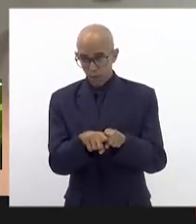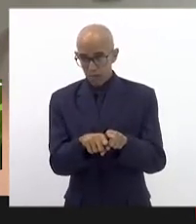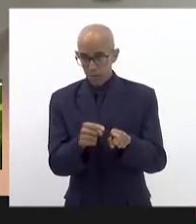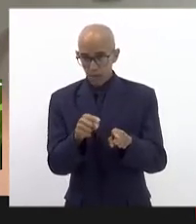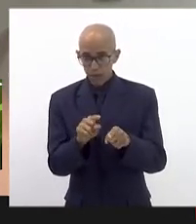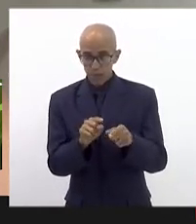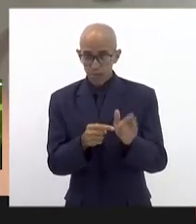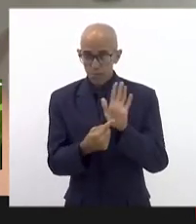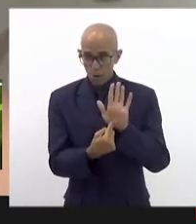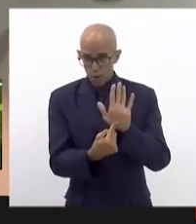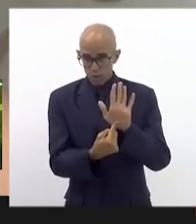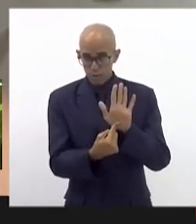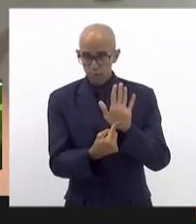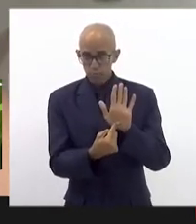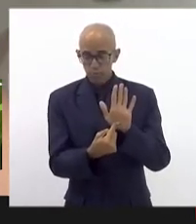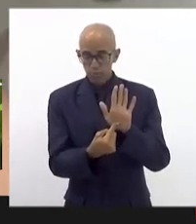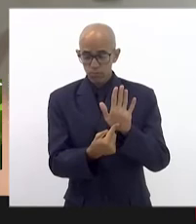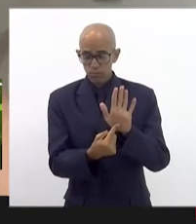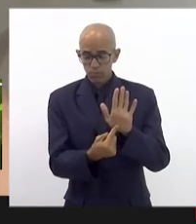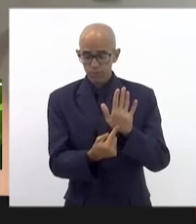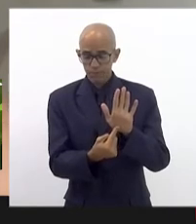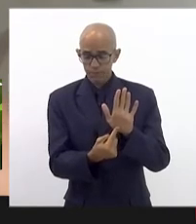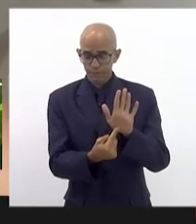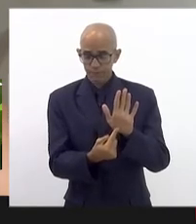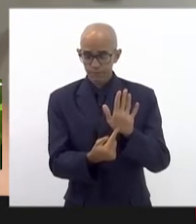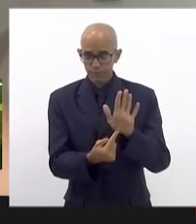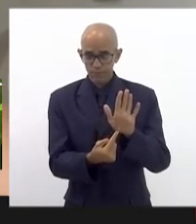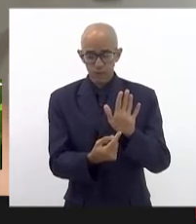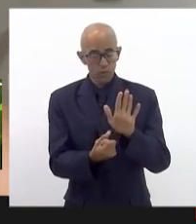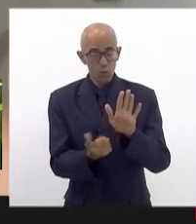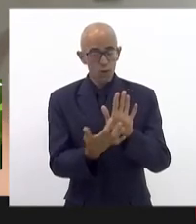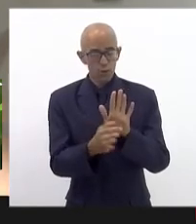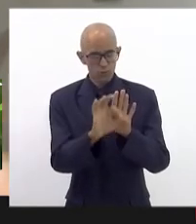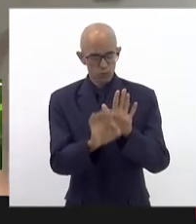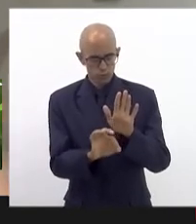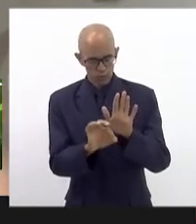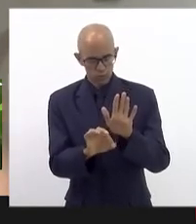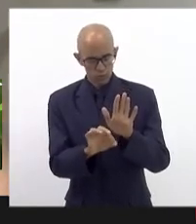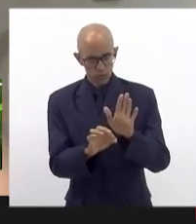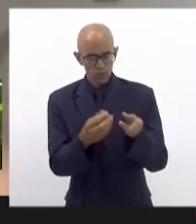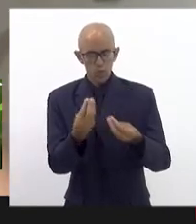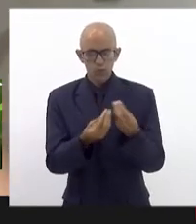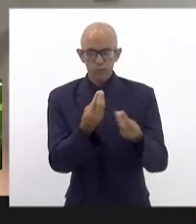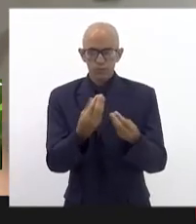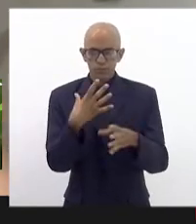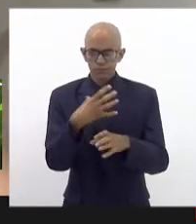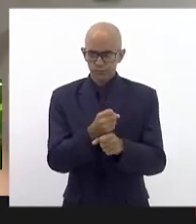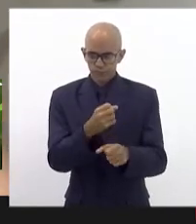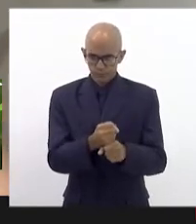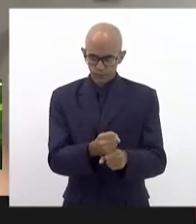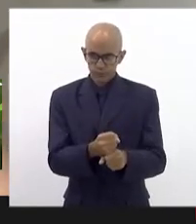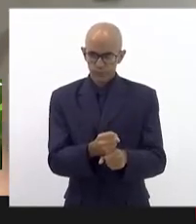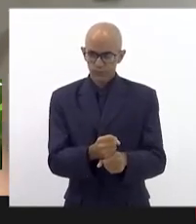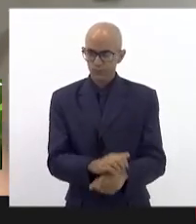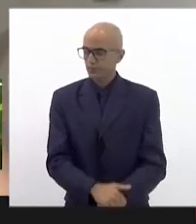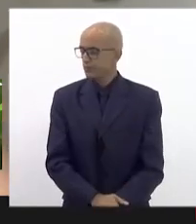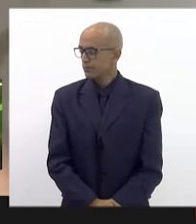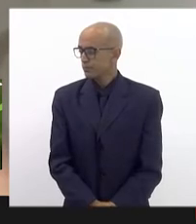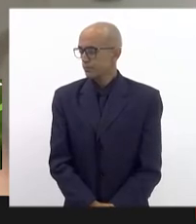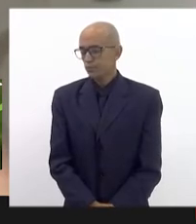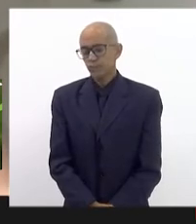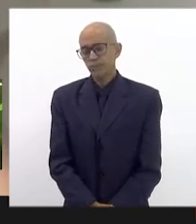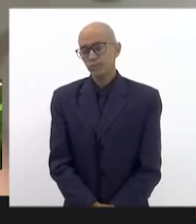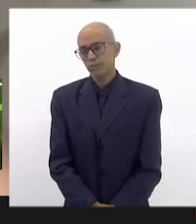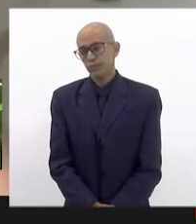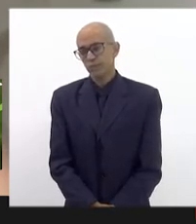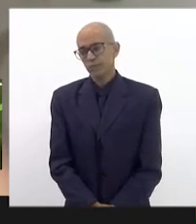para esse valor, 30%, ou existiu algum cálculo específico que determinasse